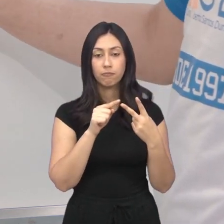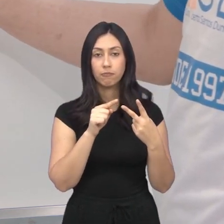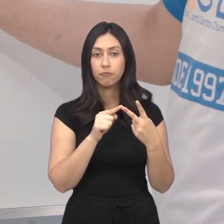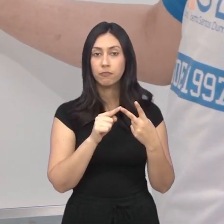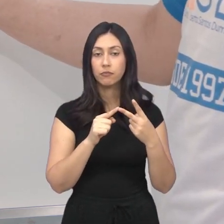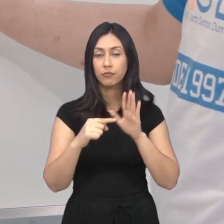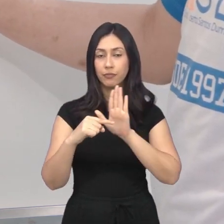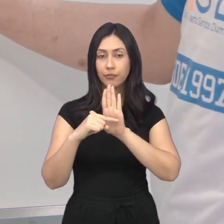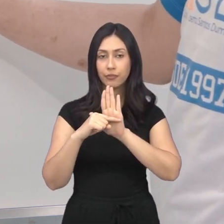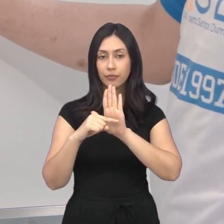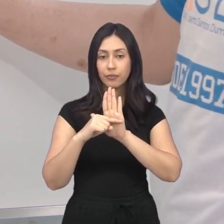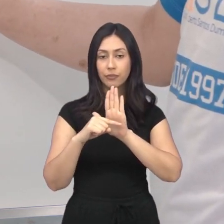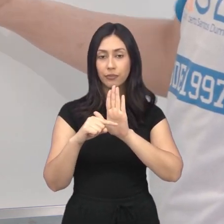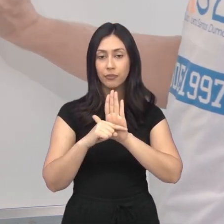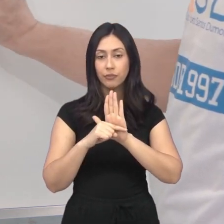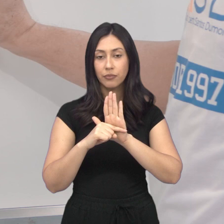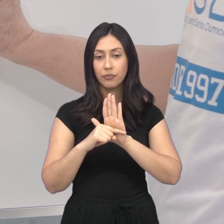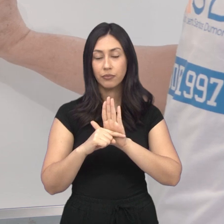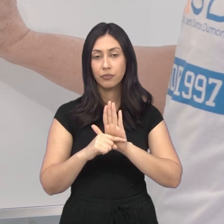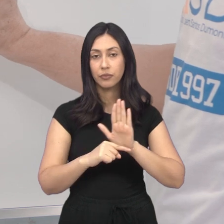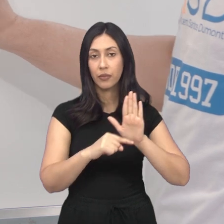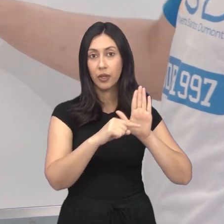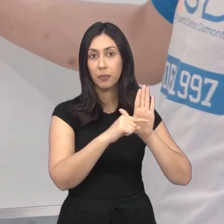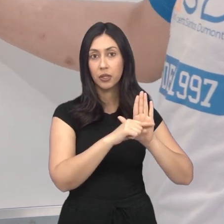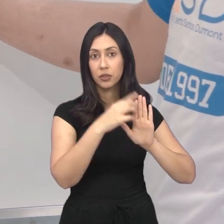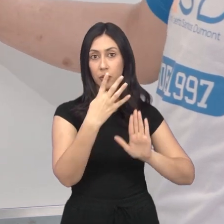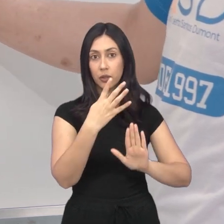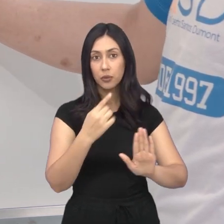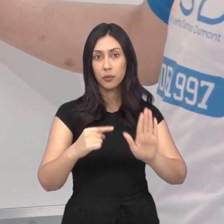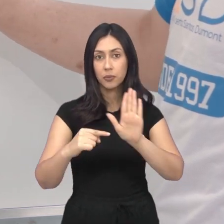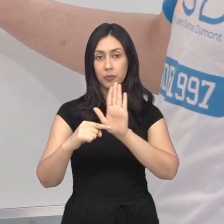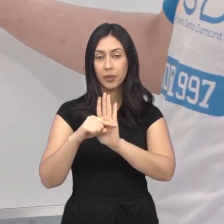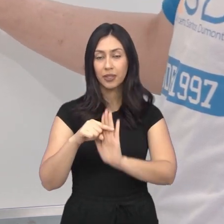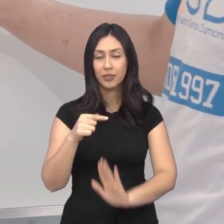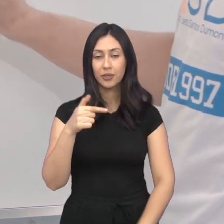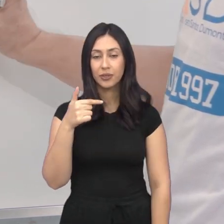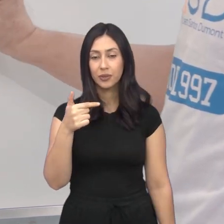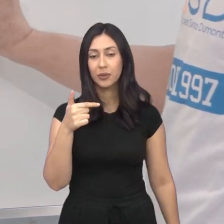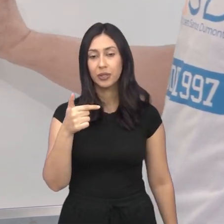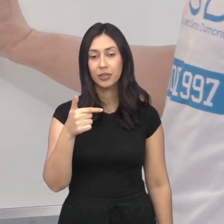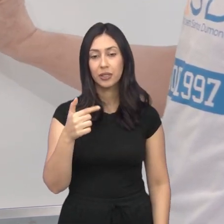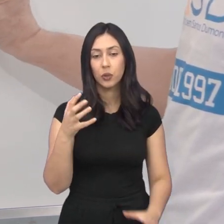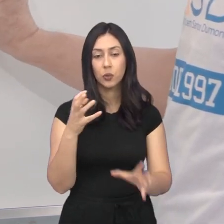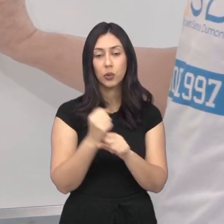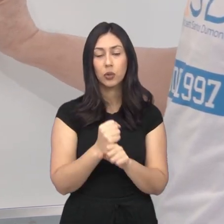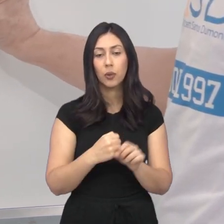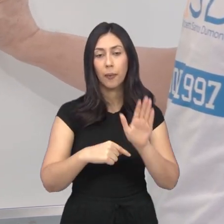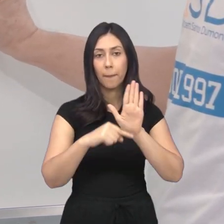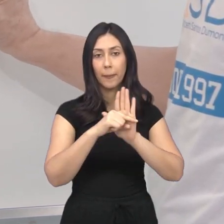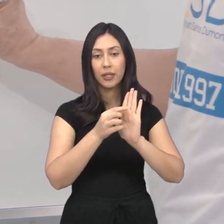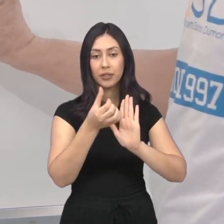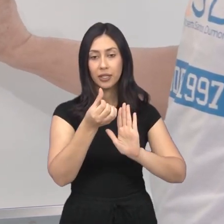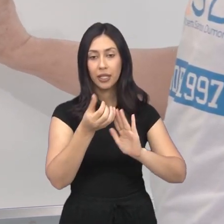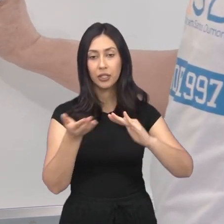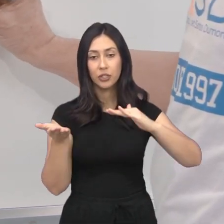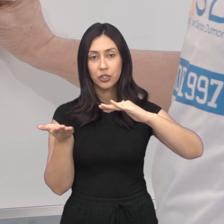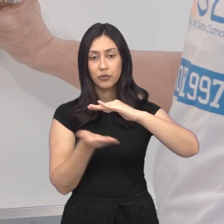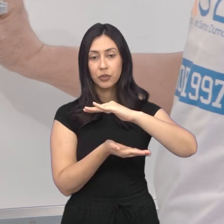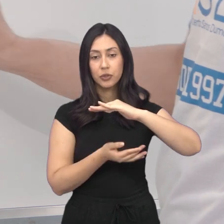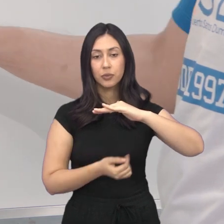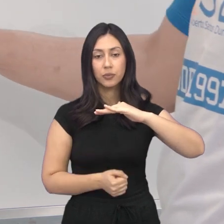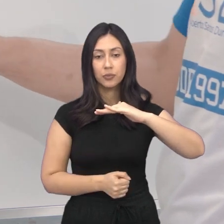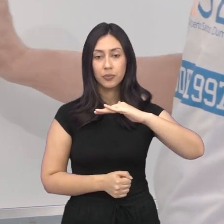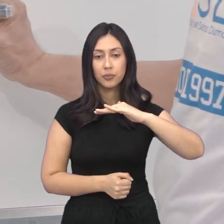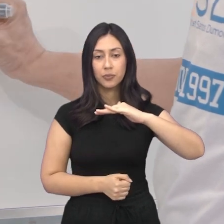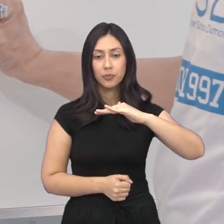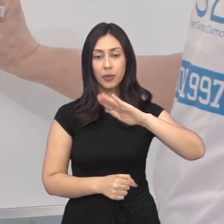Agora vamos usar o sinal negativo aqui. Vai ser menos 4 menos 2. Vai ser menos 6.